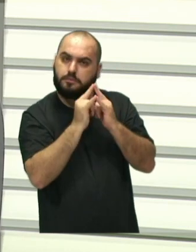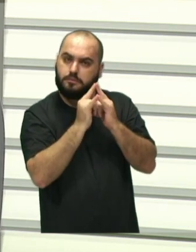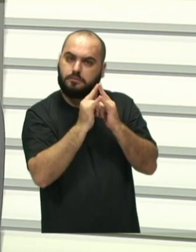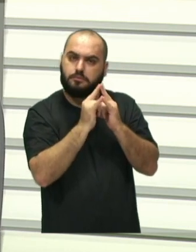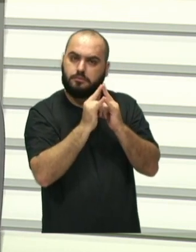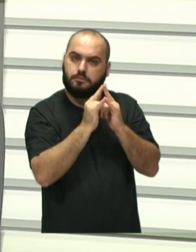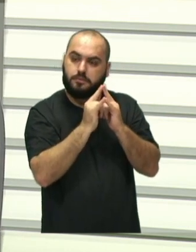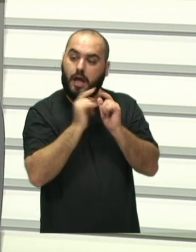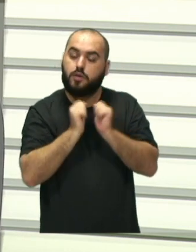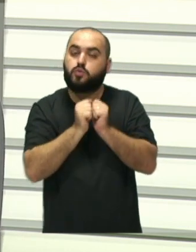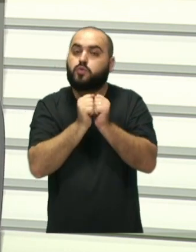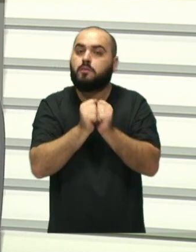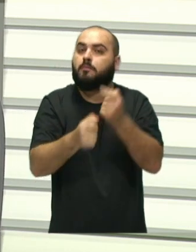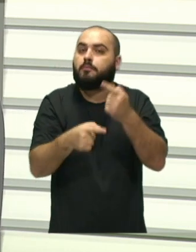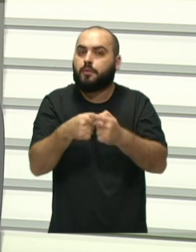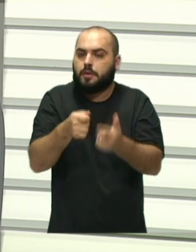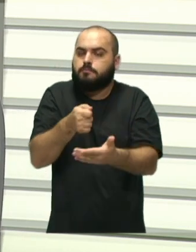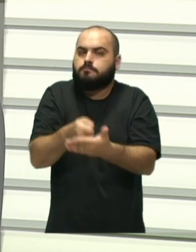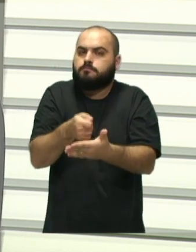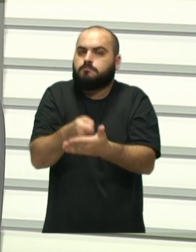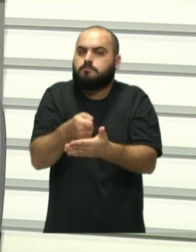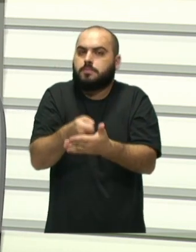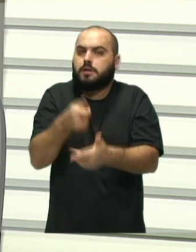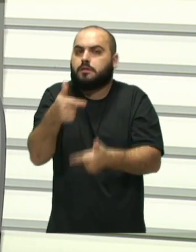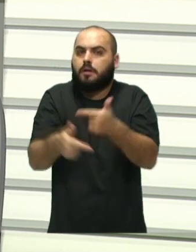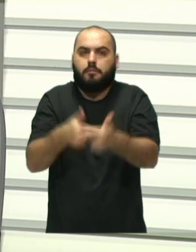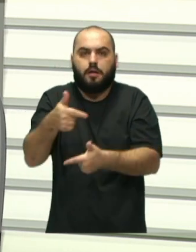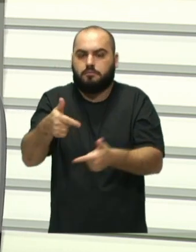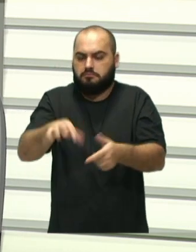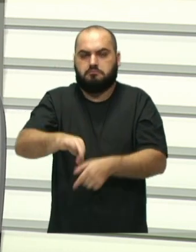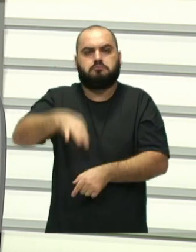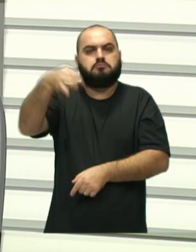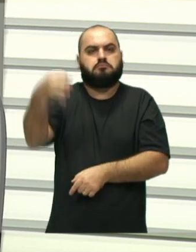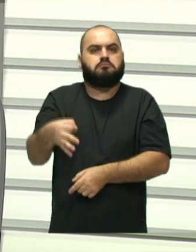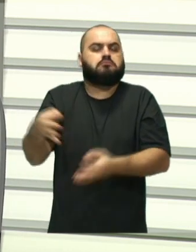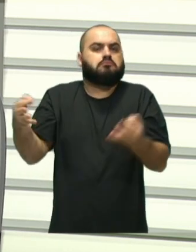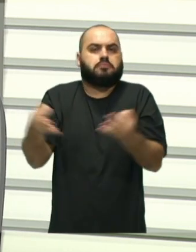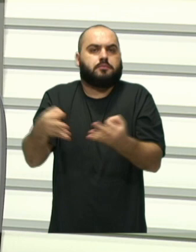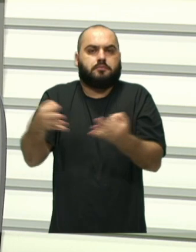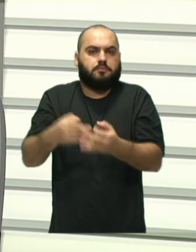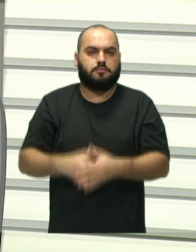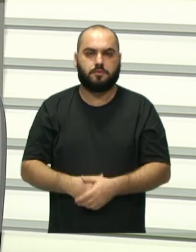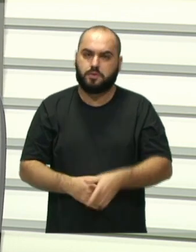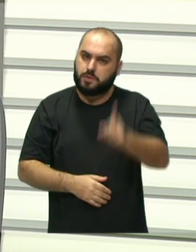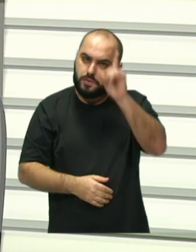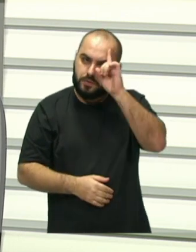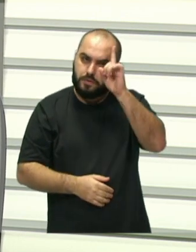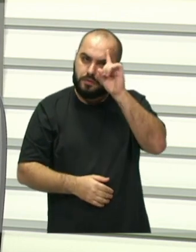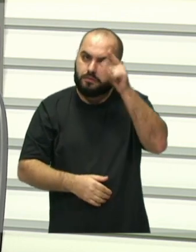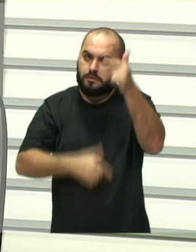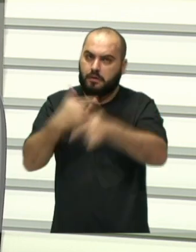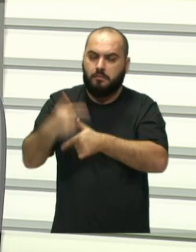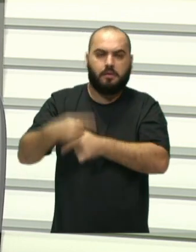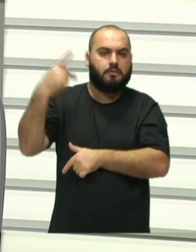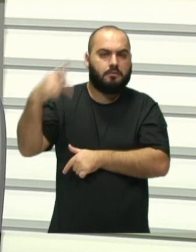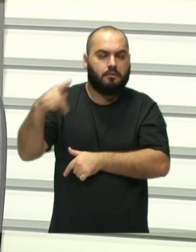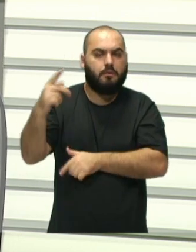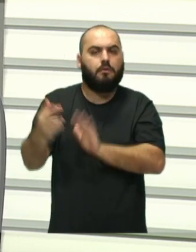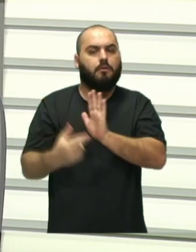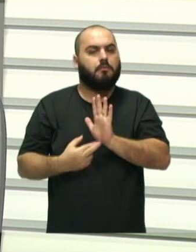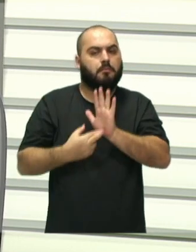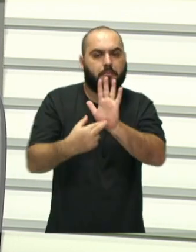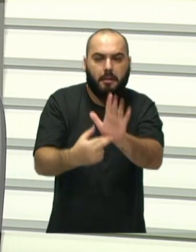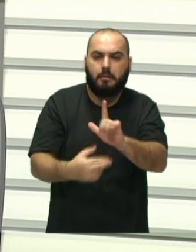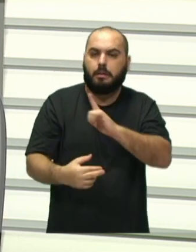elas porque as entidades são elas que fazem o trabalho com excelência elas que vivem no dia a dia elas tem seus representantes ligados